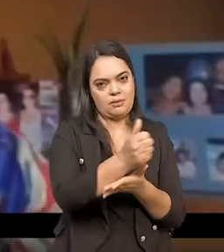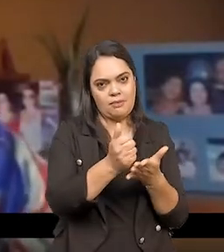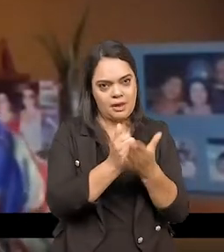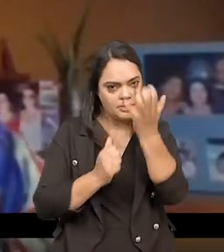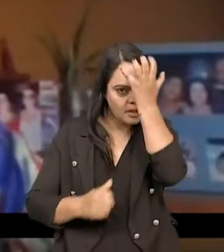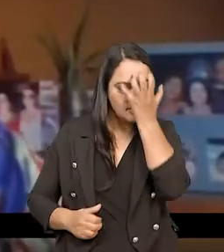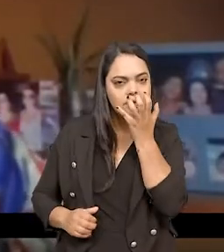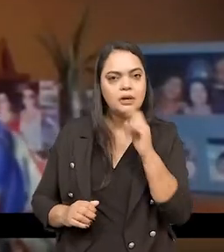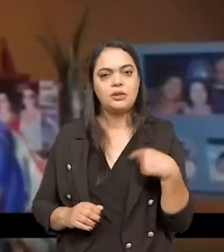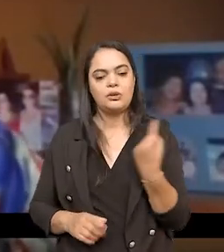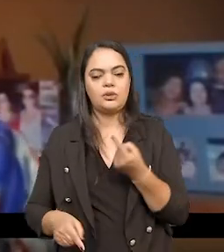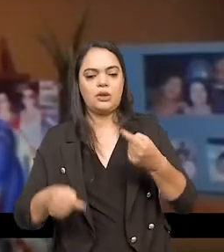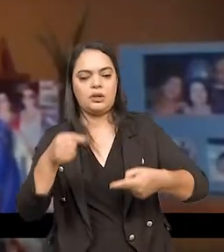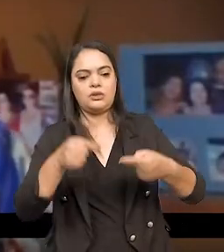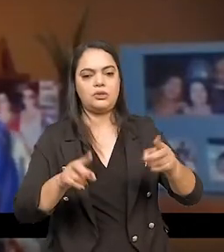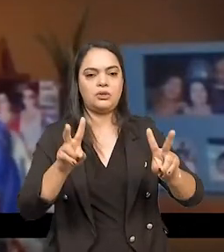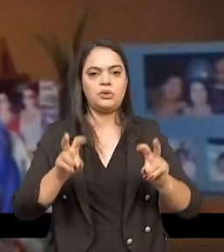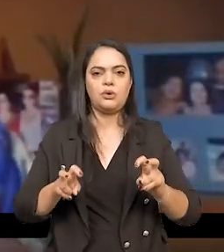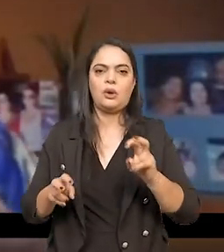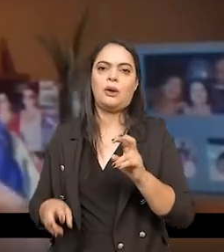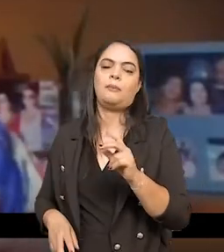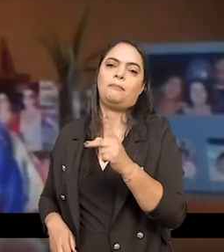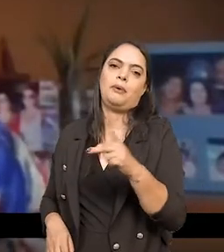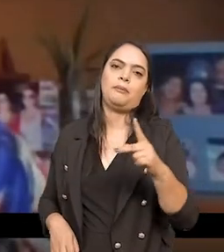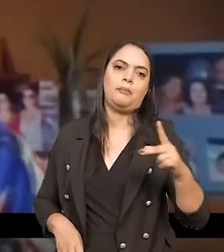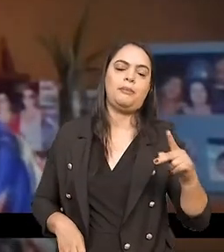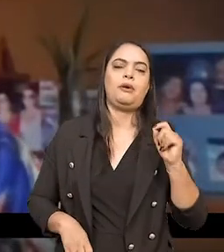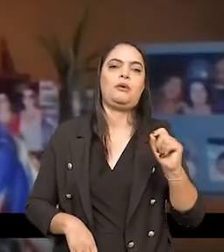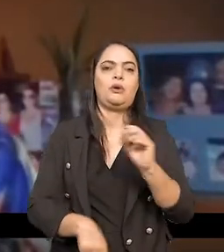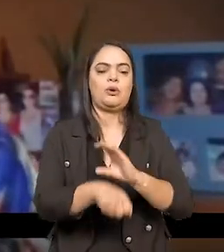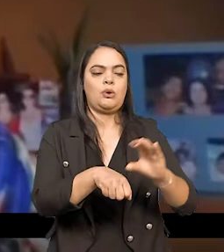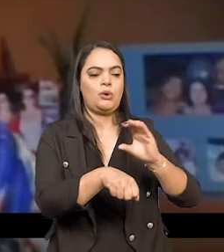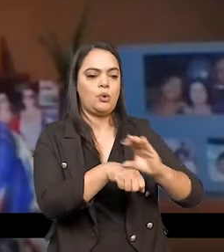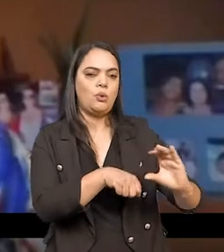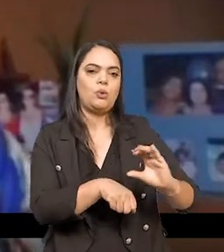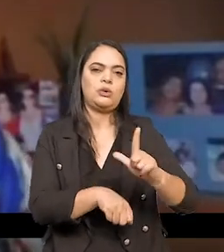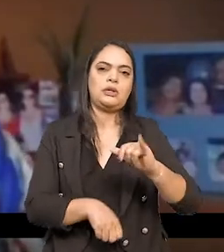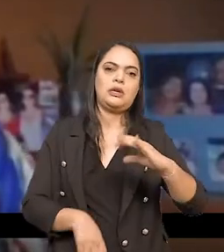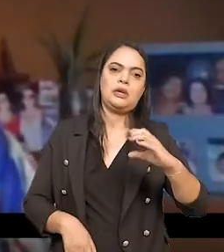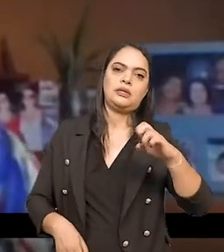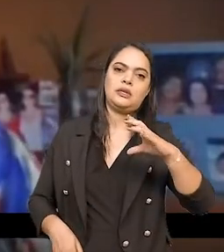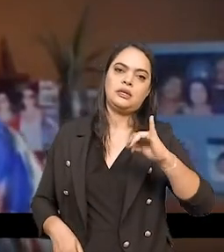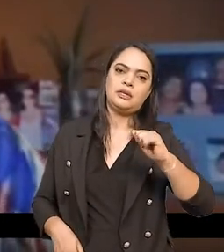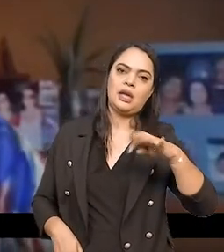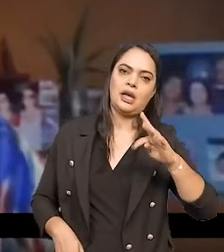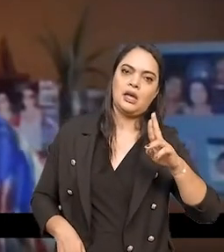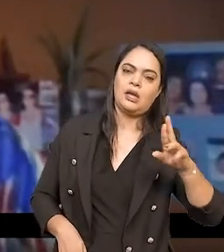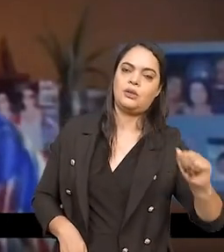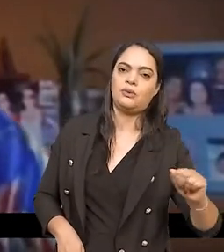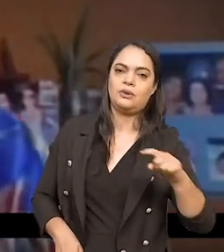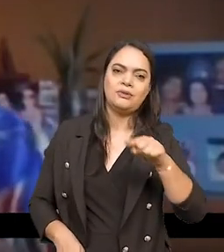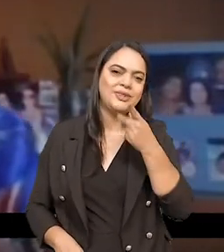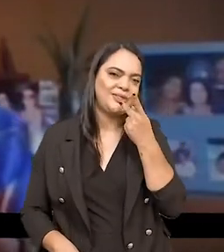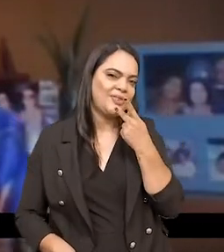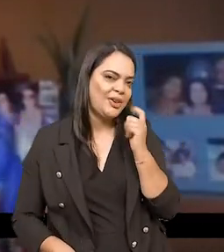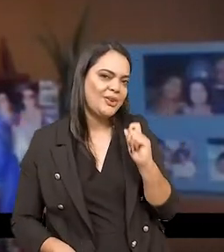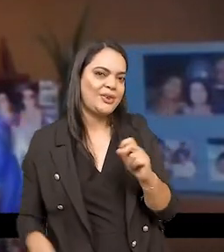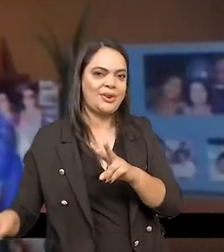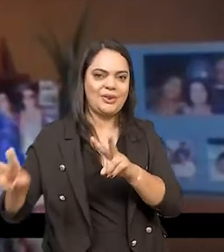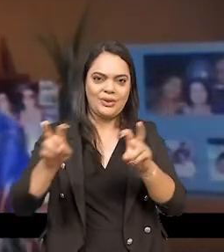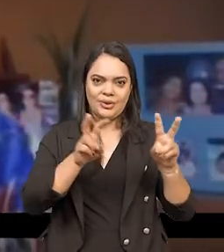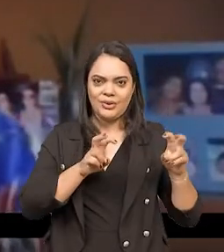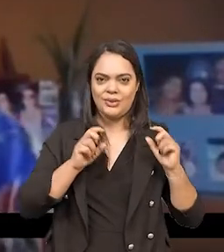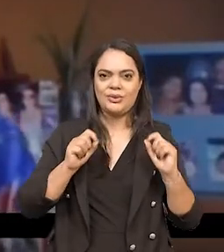séria, né? Quando a gente vai discutir os PPPs dos cursos de licenciatura, é como que tu dissesse, os